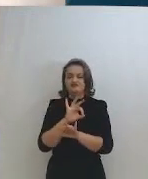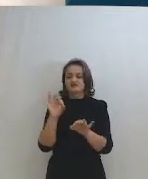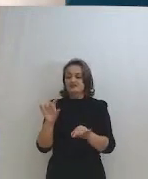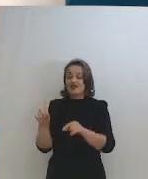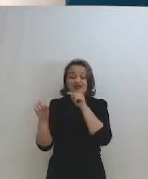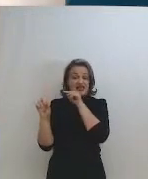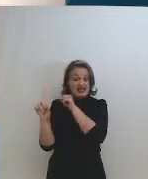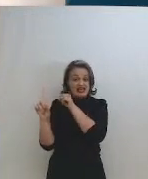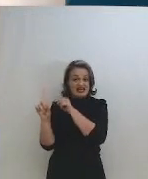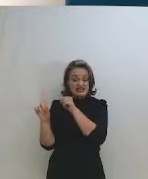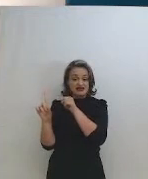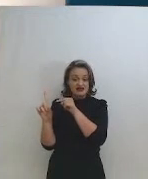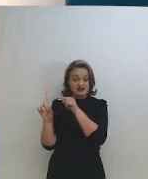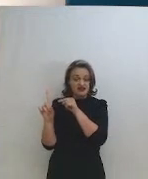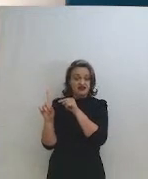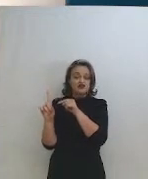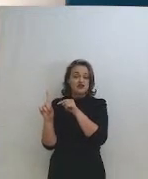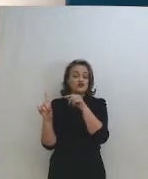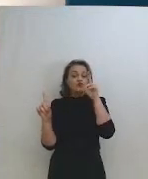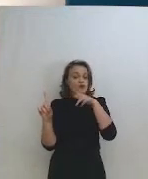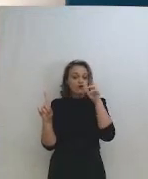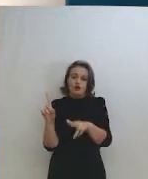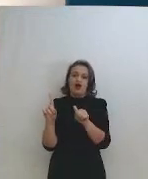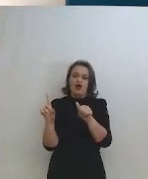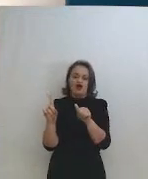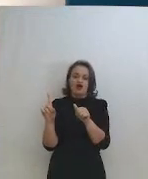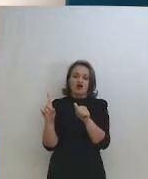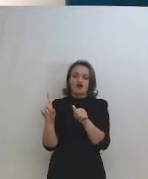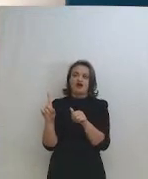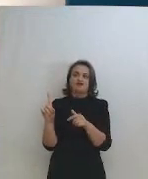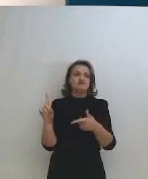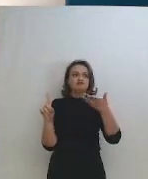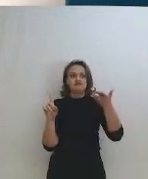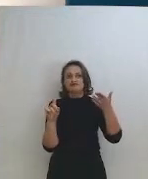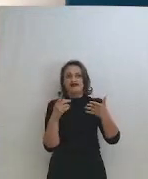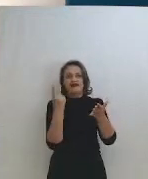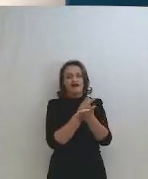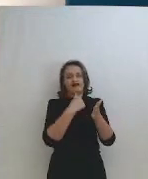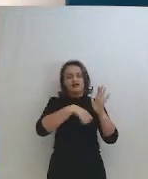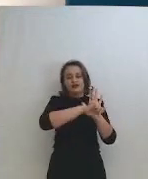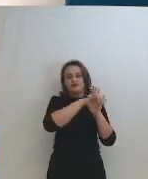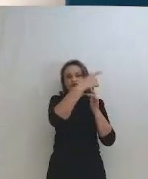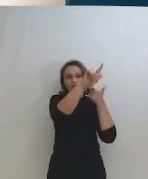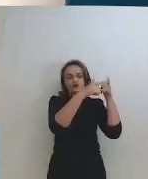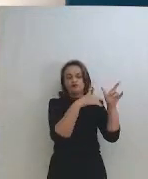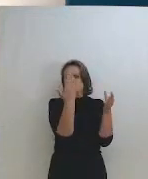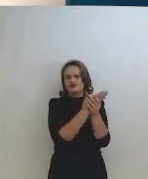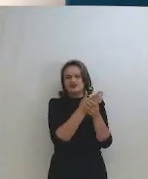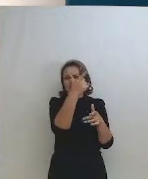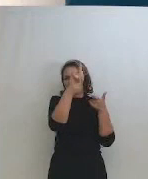figurou como réu em qualquer outro processo de natureza criminal. E vou além.